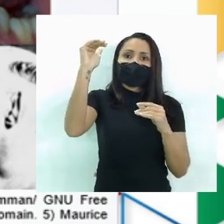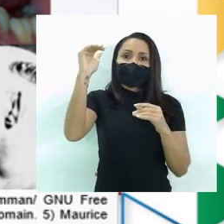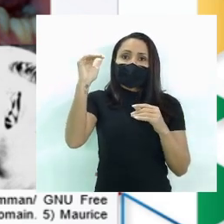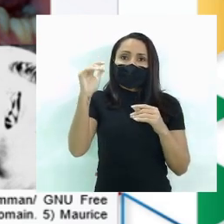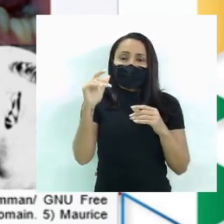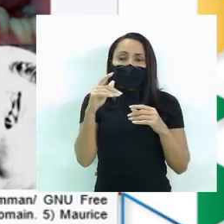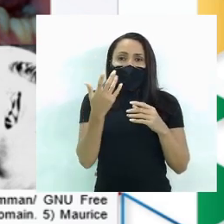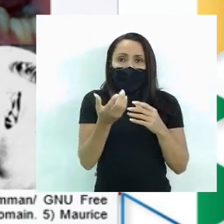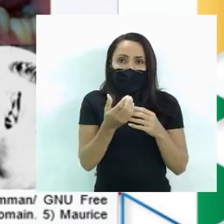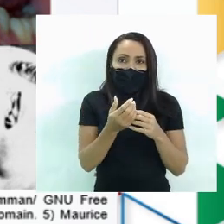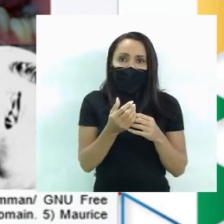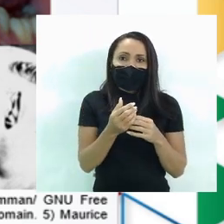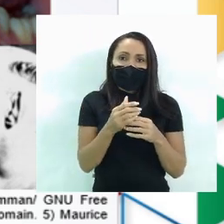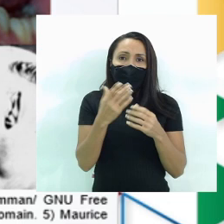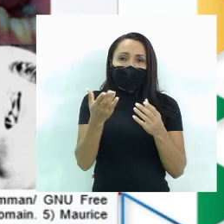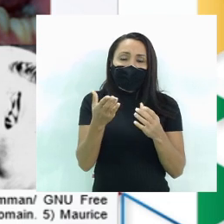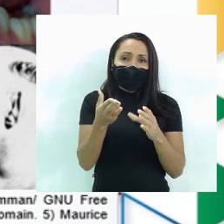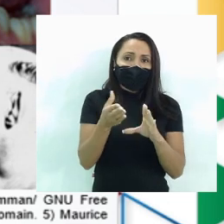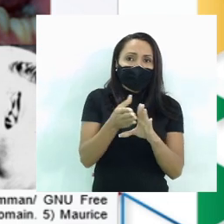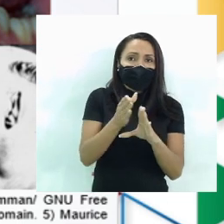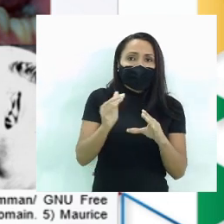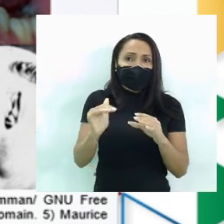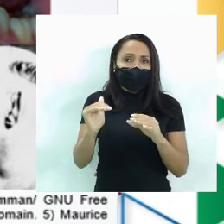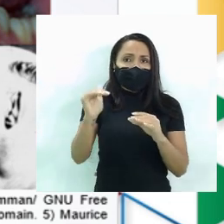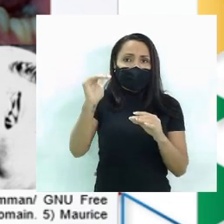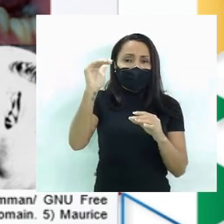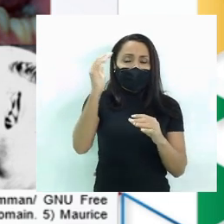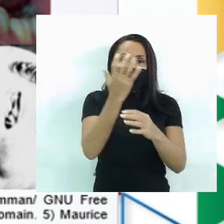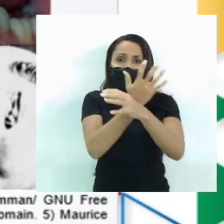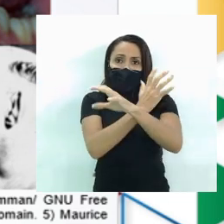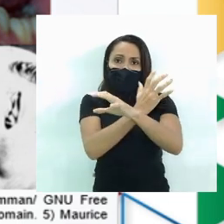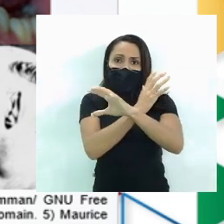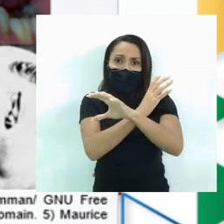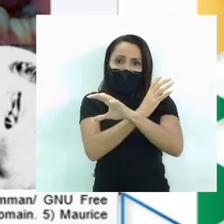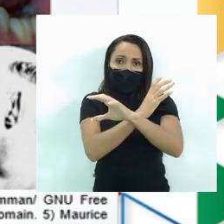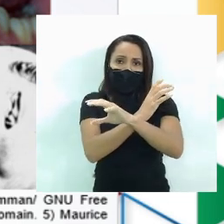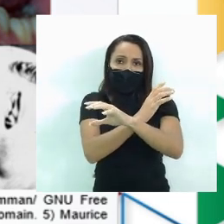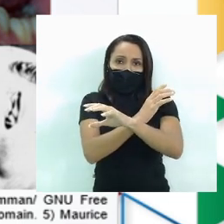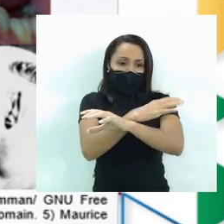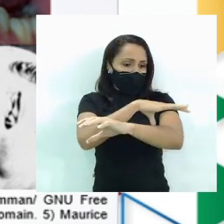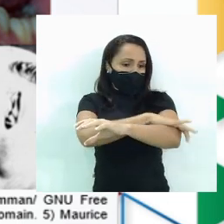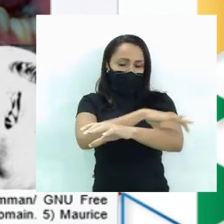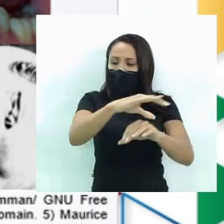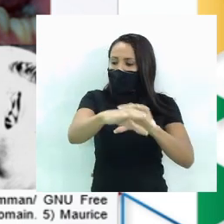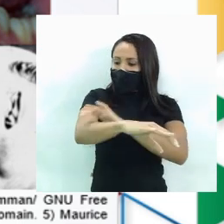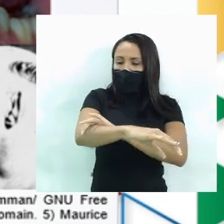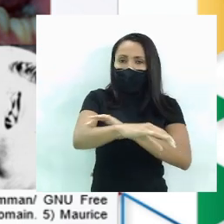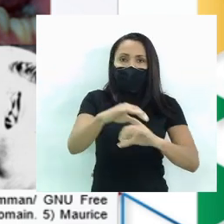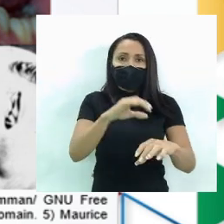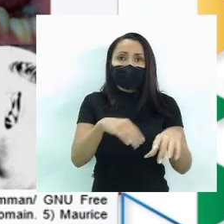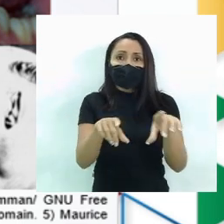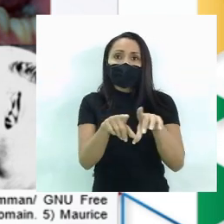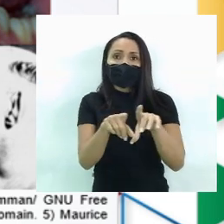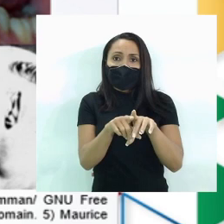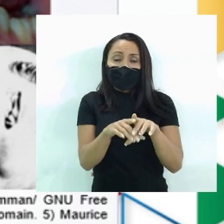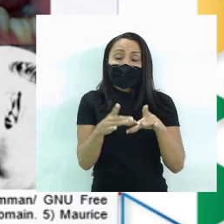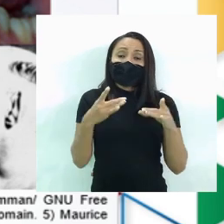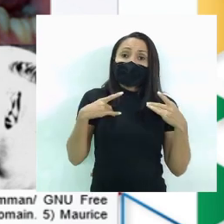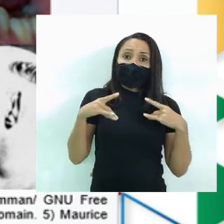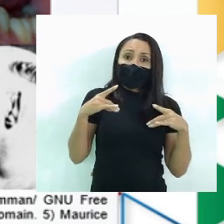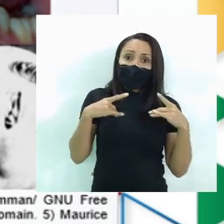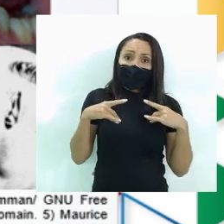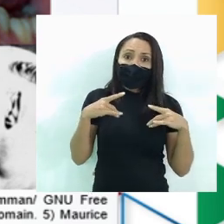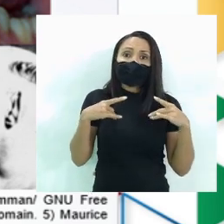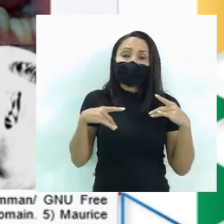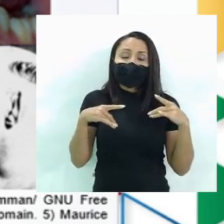ela promove o crescimento das cartilagens dos ossos. Então, há um crescimento das cartilagens e dos ossos causada pelo hormônio